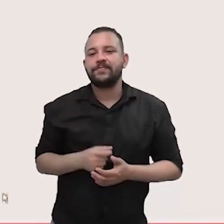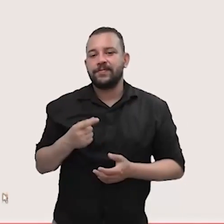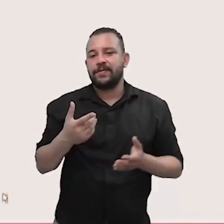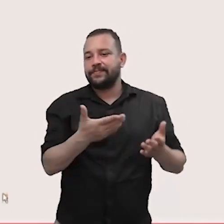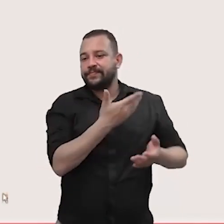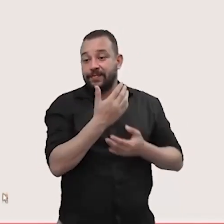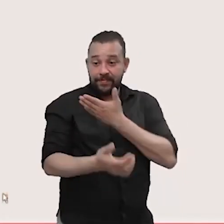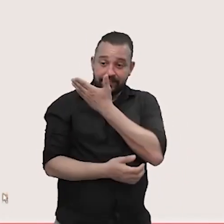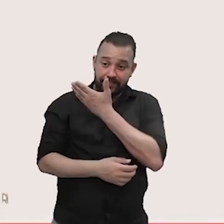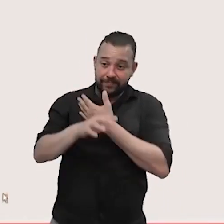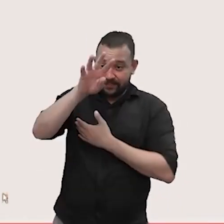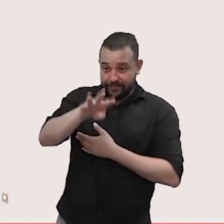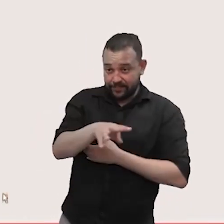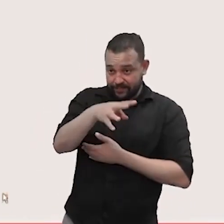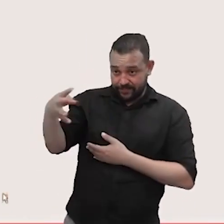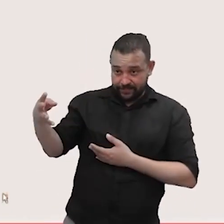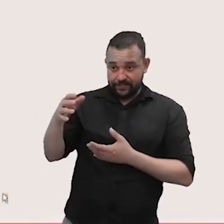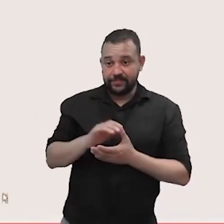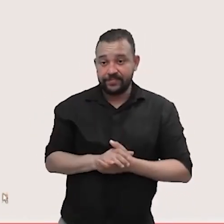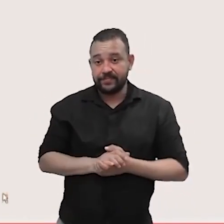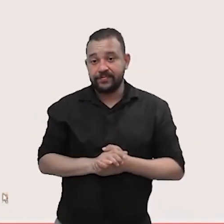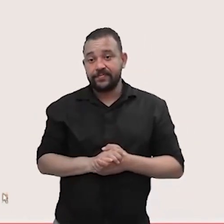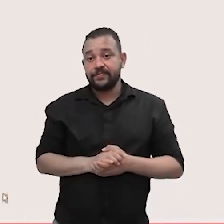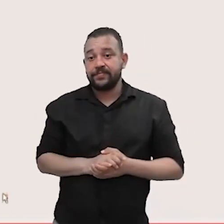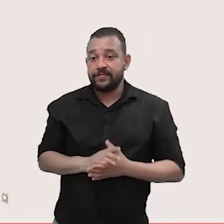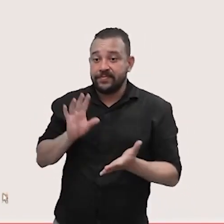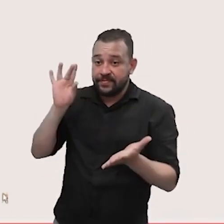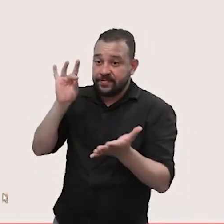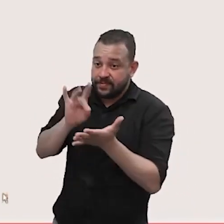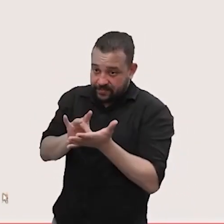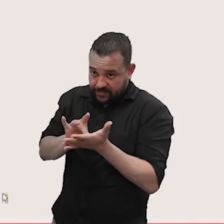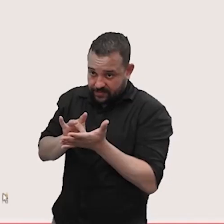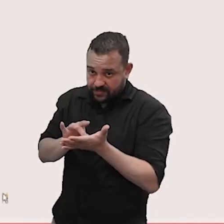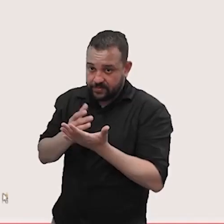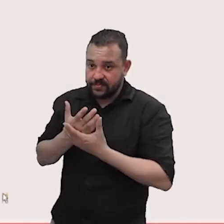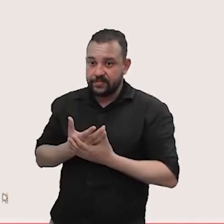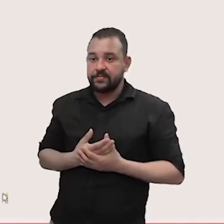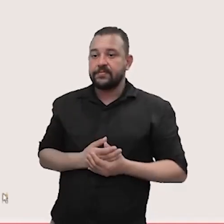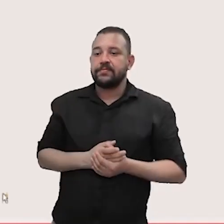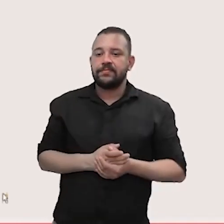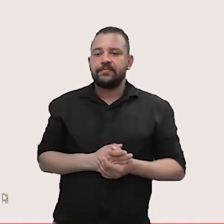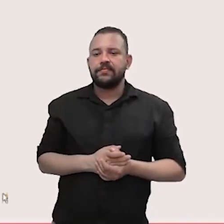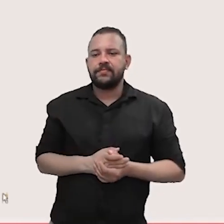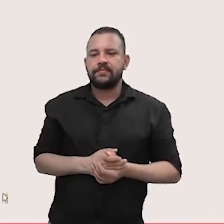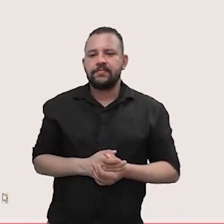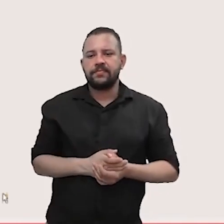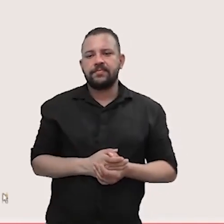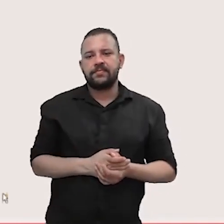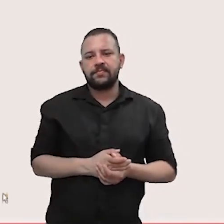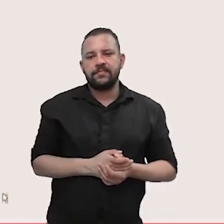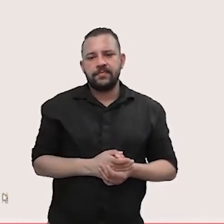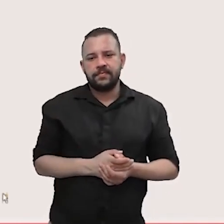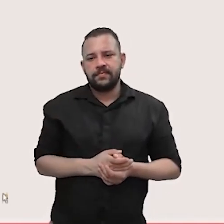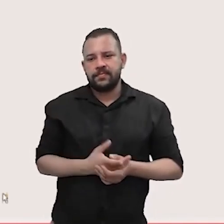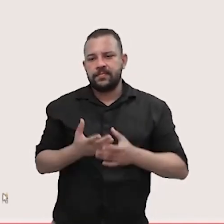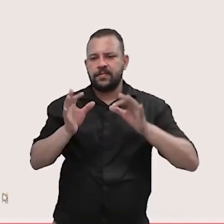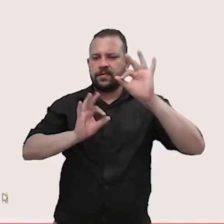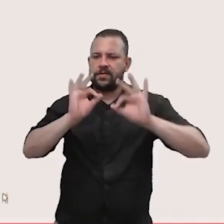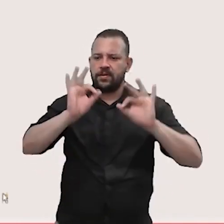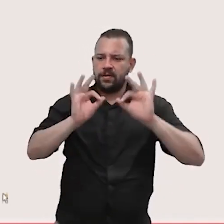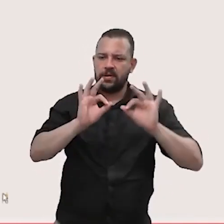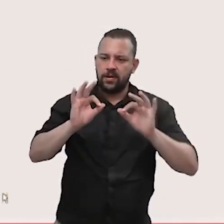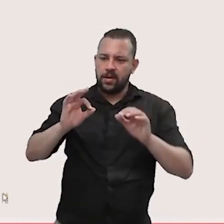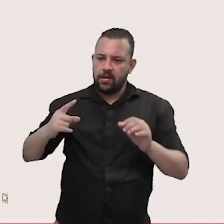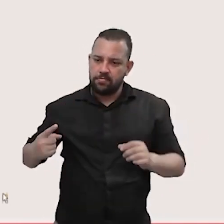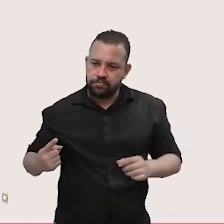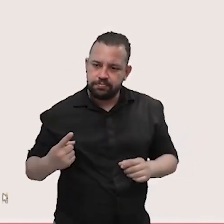aí. A tabela, o real significado da tabela, tá aí, bota aqui, ó. Eles estão organizados em ordem